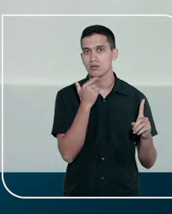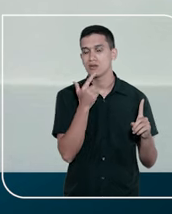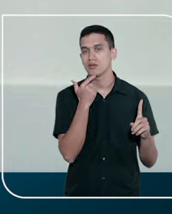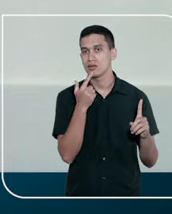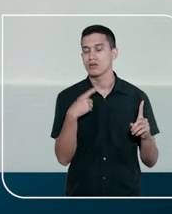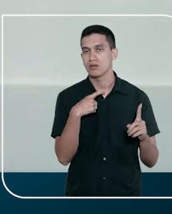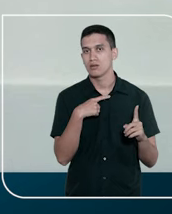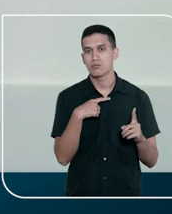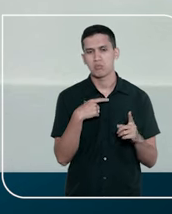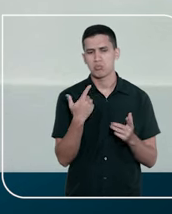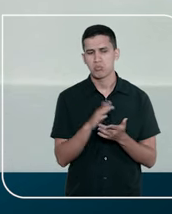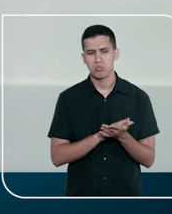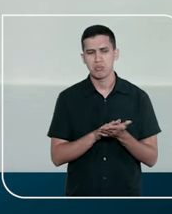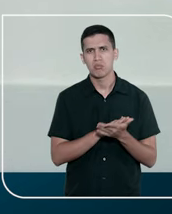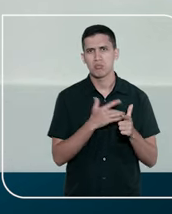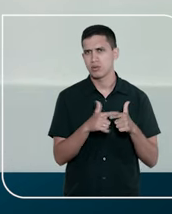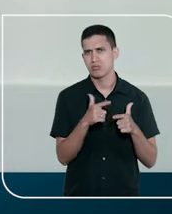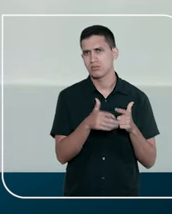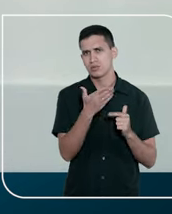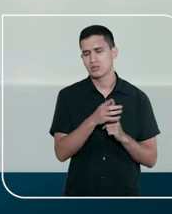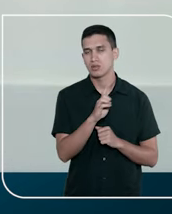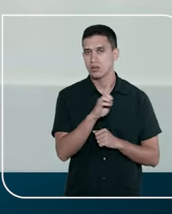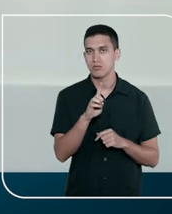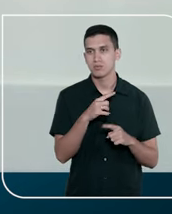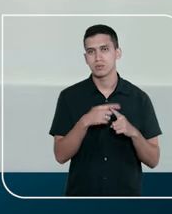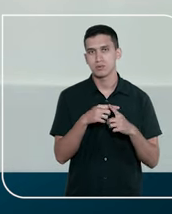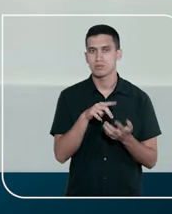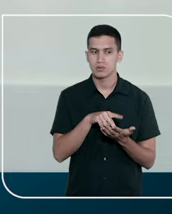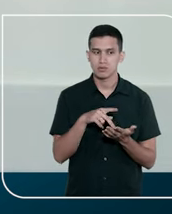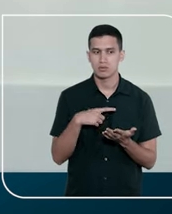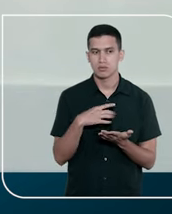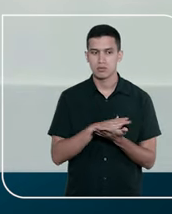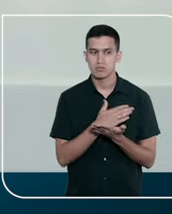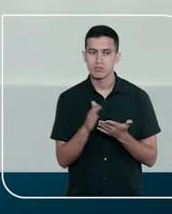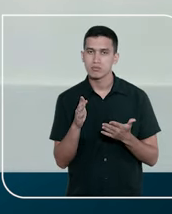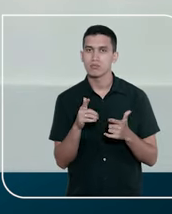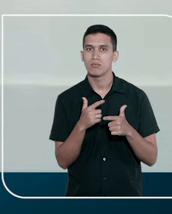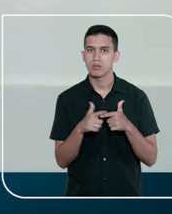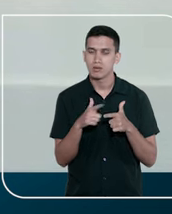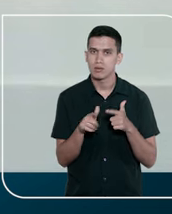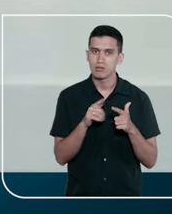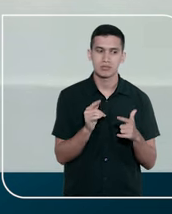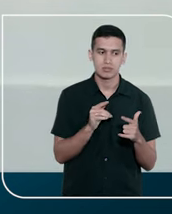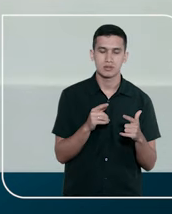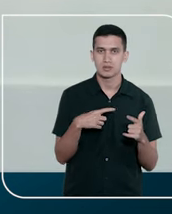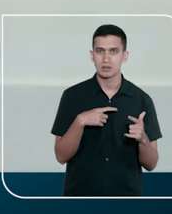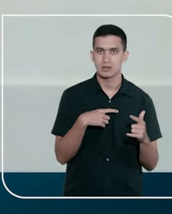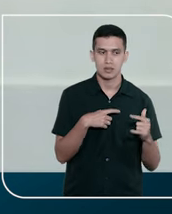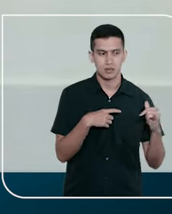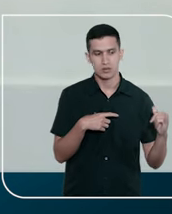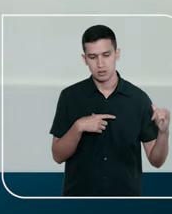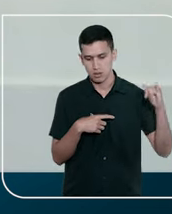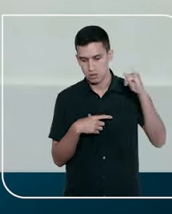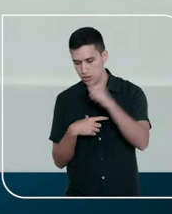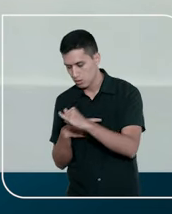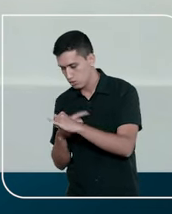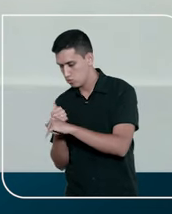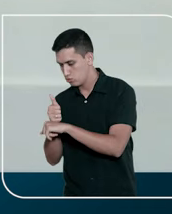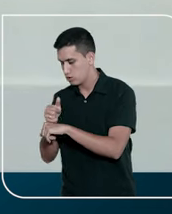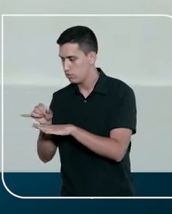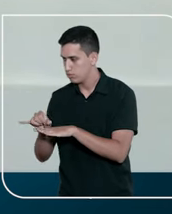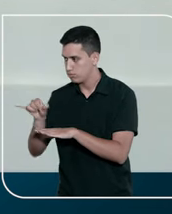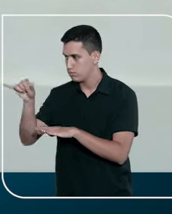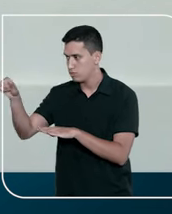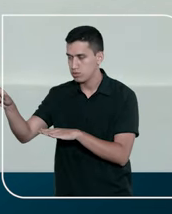grande problema com isso. Apesar de sim haverem problemas de conexão quando você tem uma diferença muito